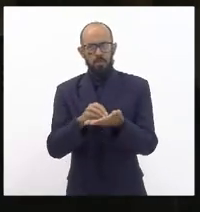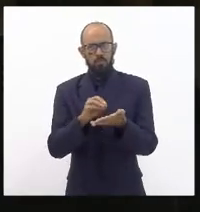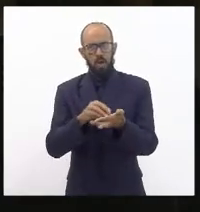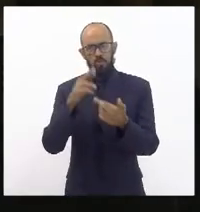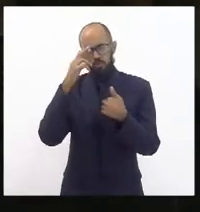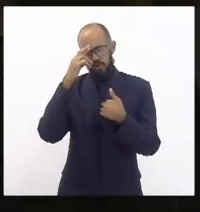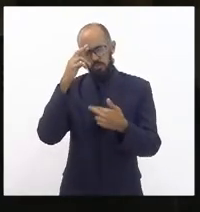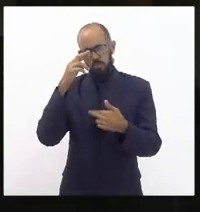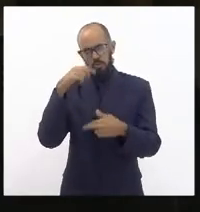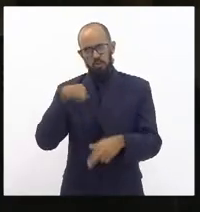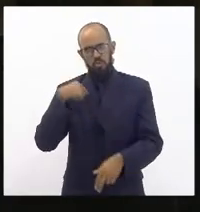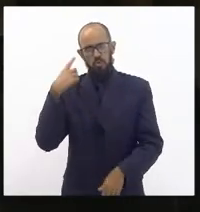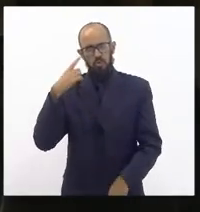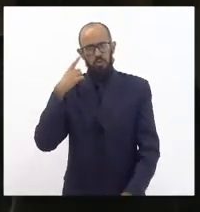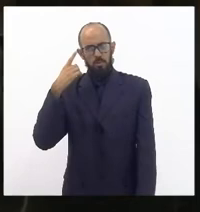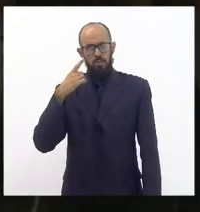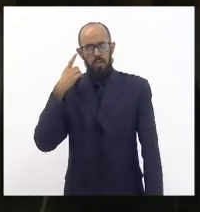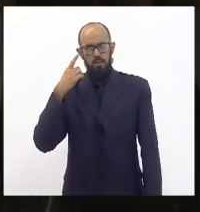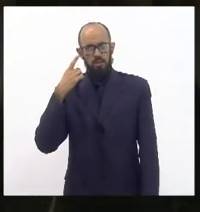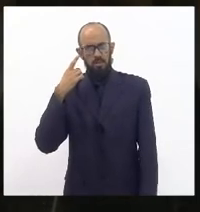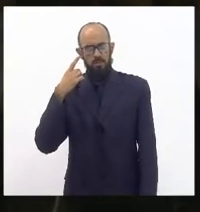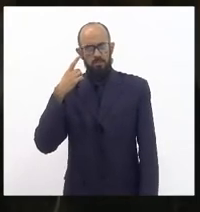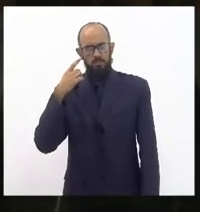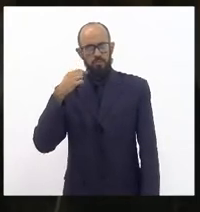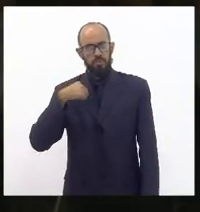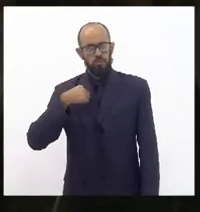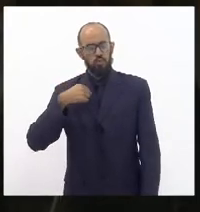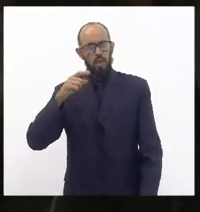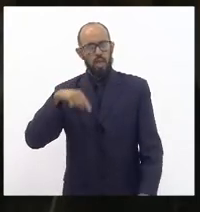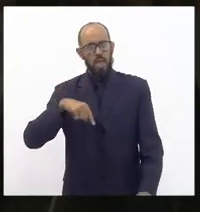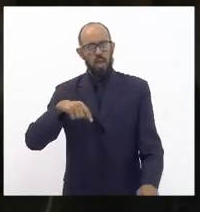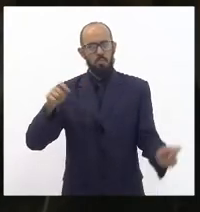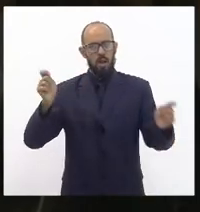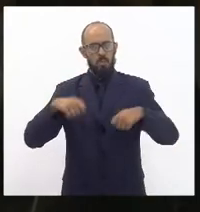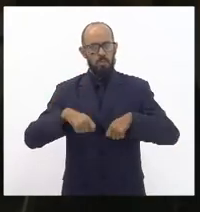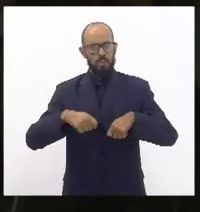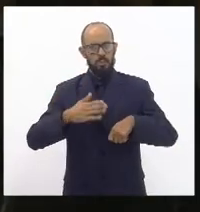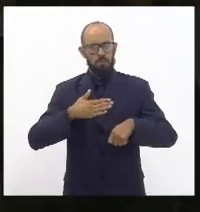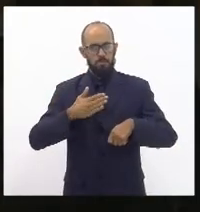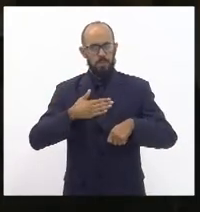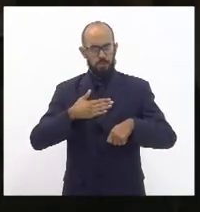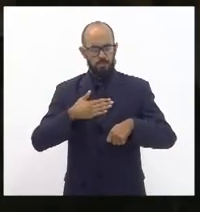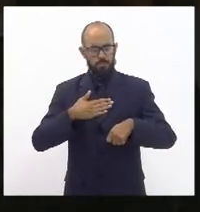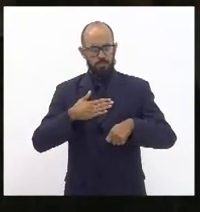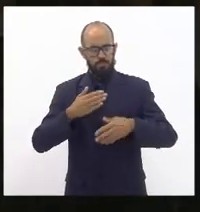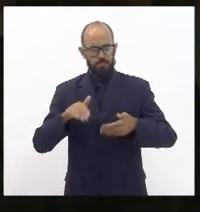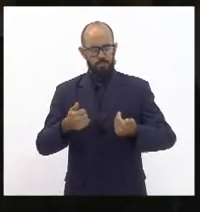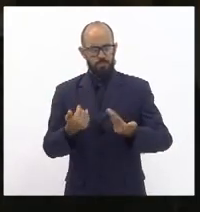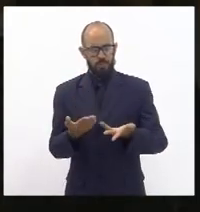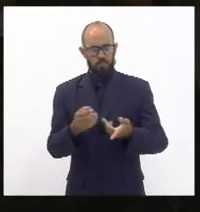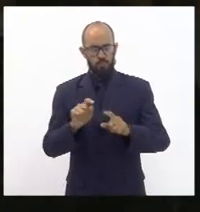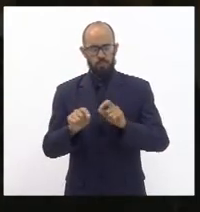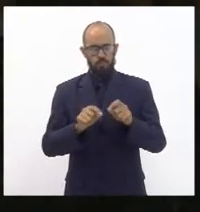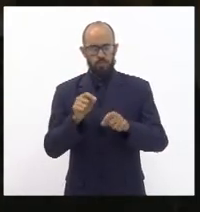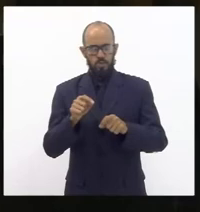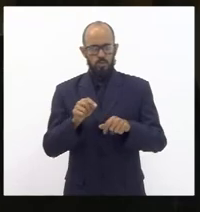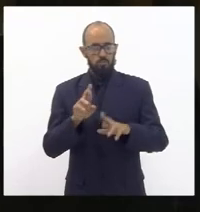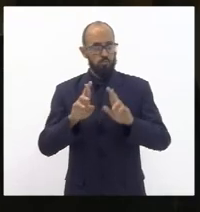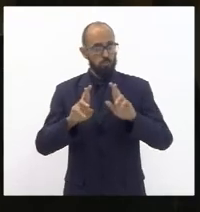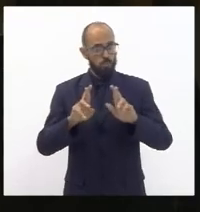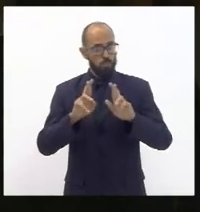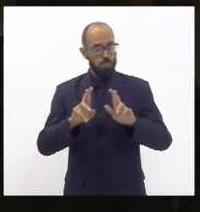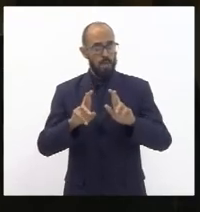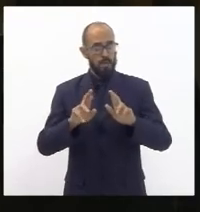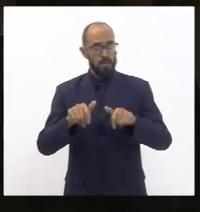uma parlamentar eu sou uma parlamentar e isso é uma competência minha bom então eu espero que essas atitudes